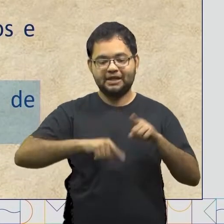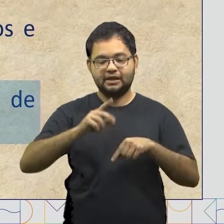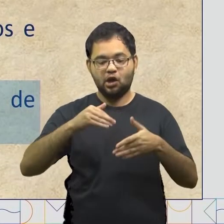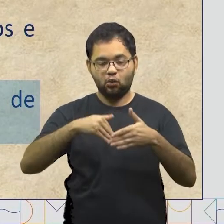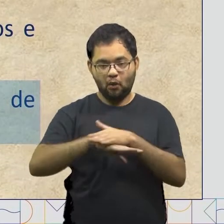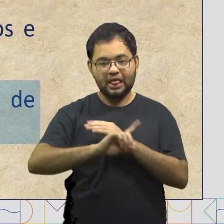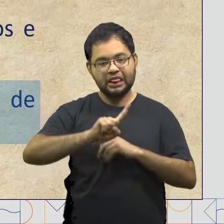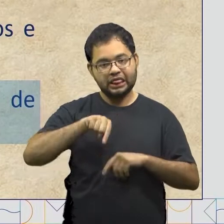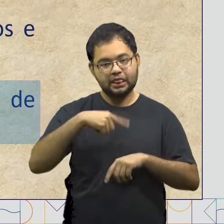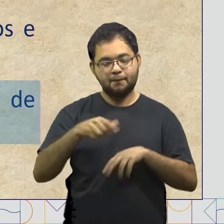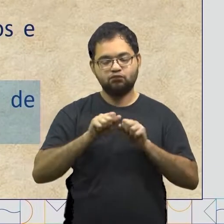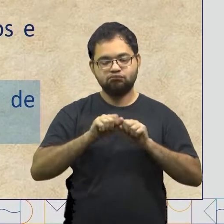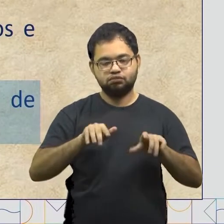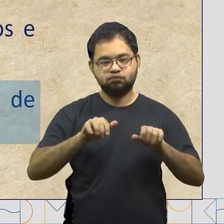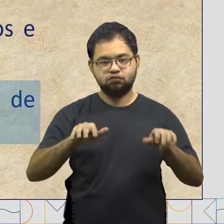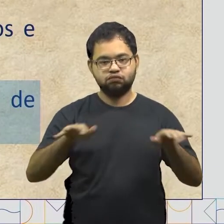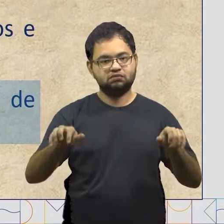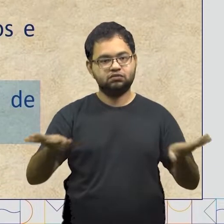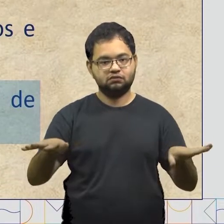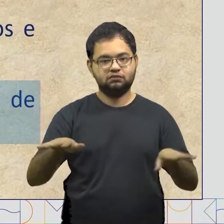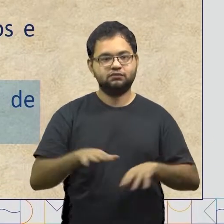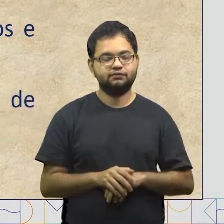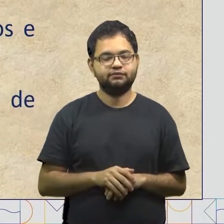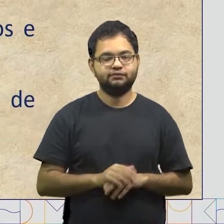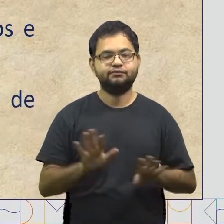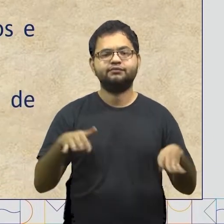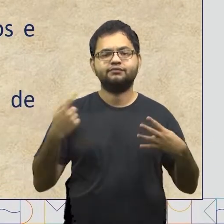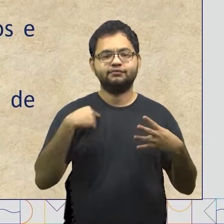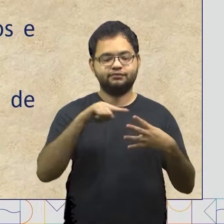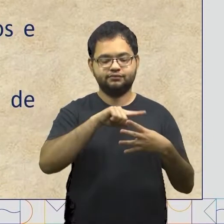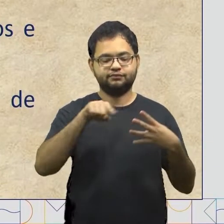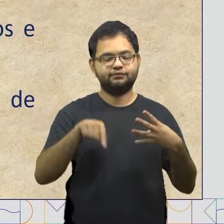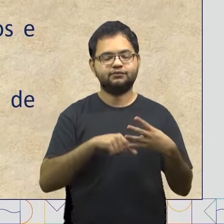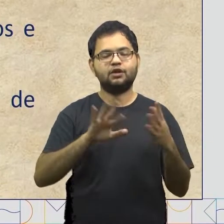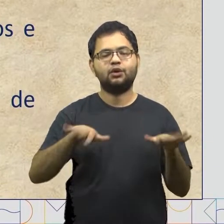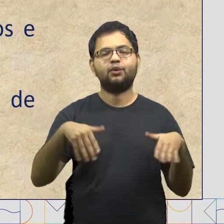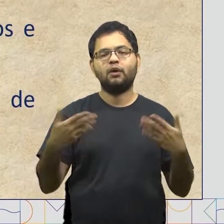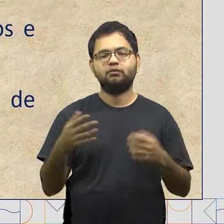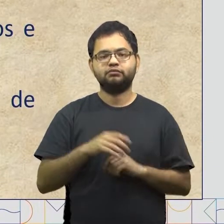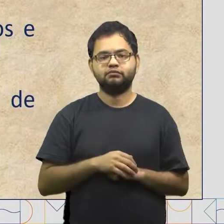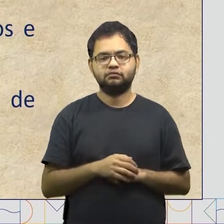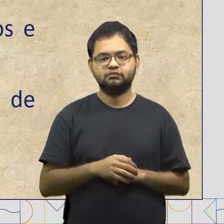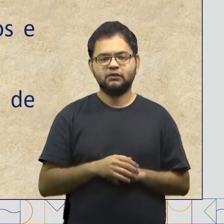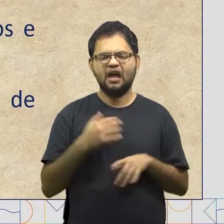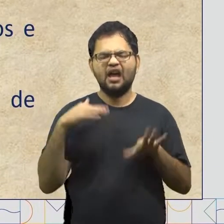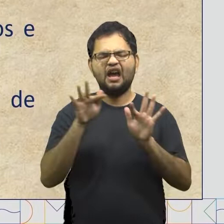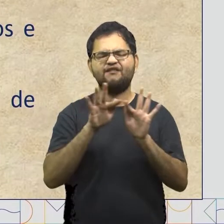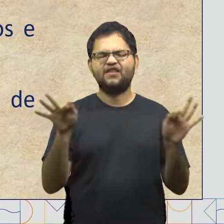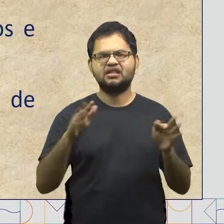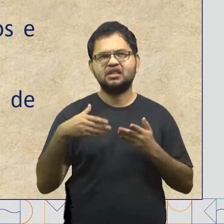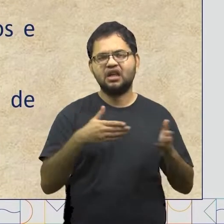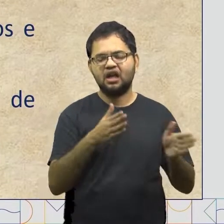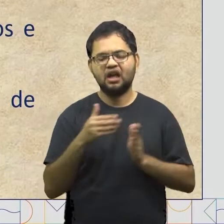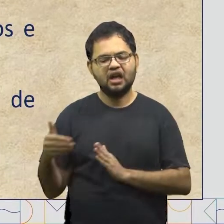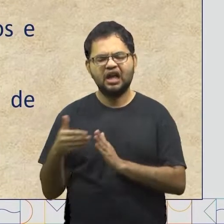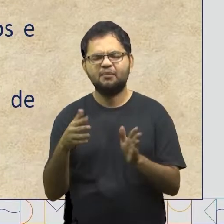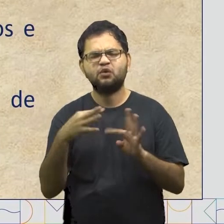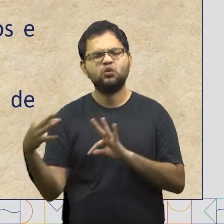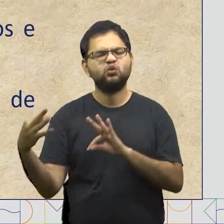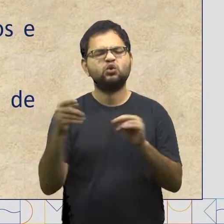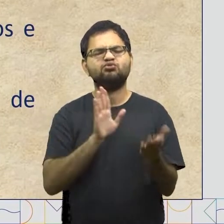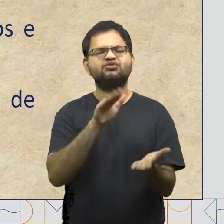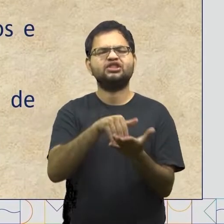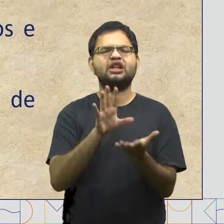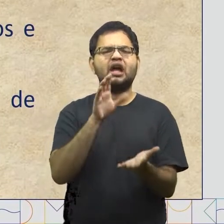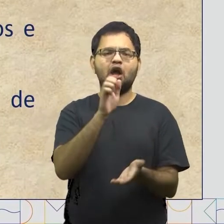de mercadorias para todo o seu território e aí porque será que dizem que todos os caminhos levam